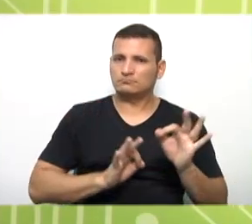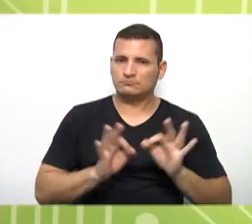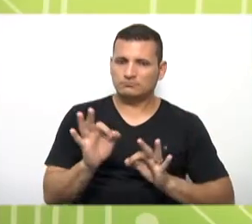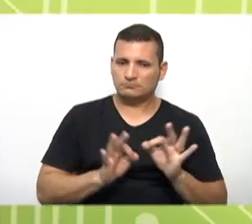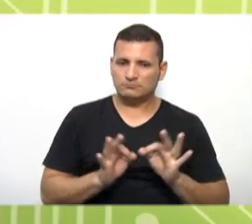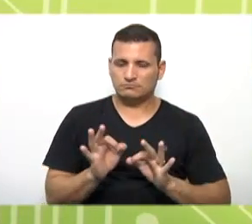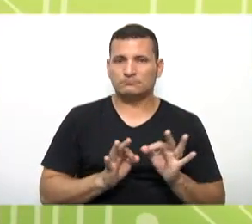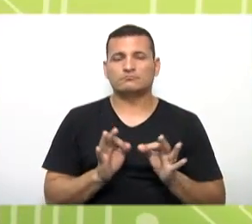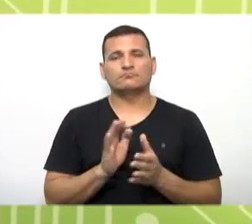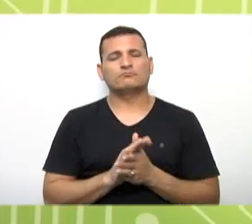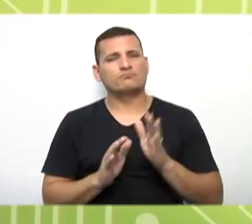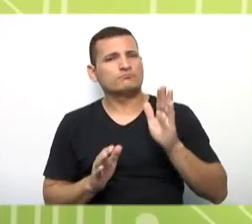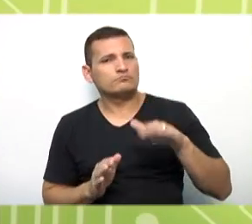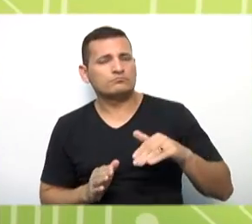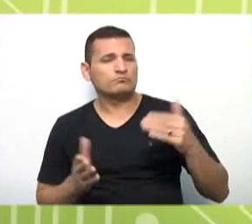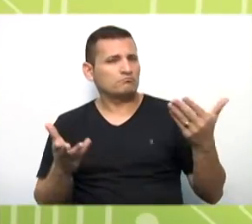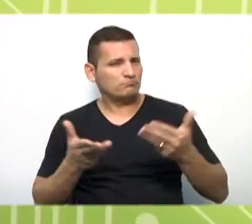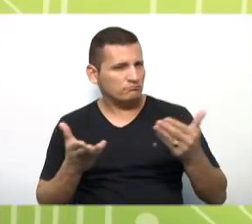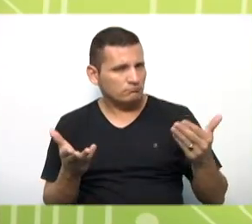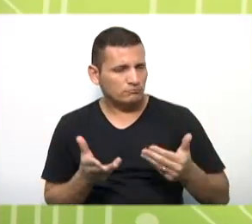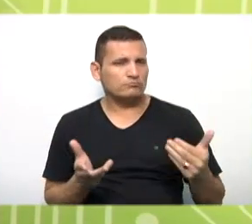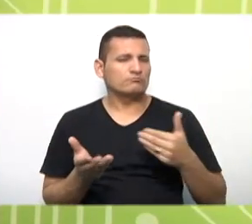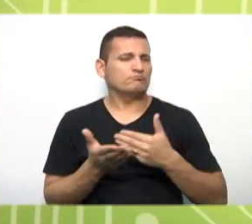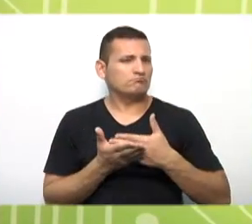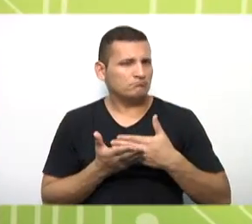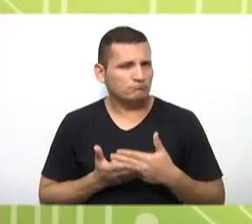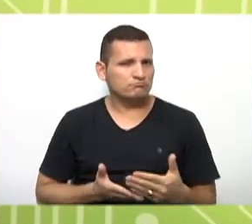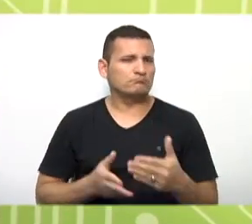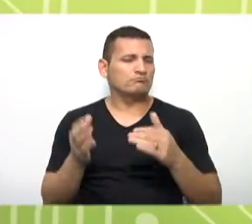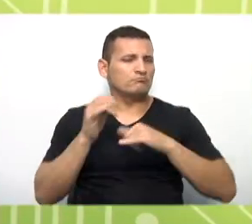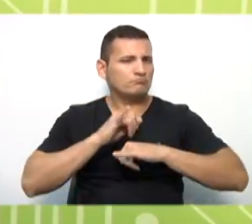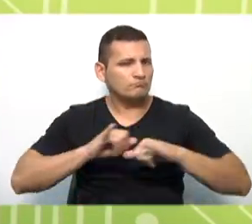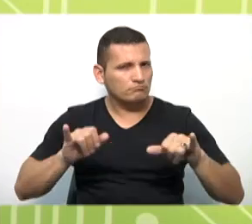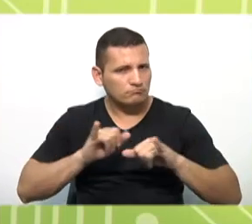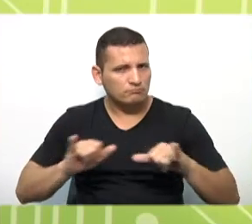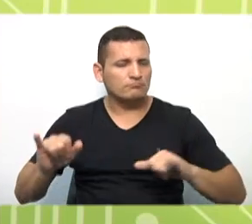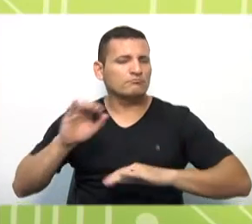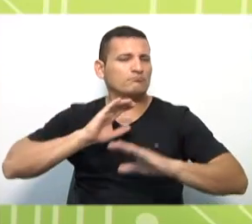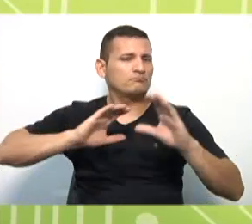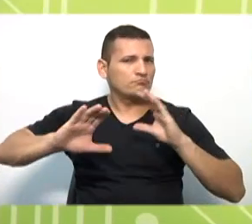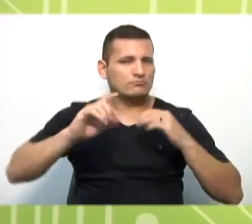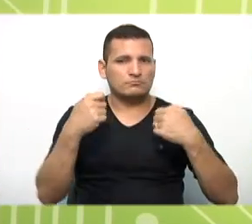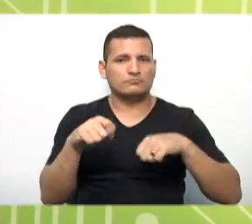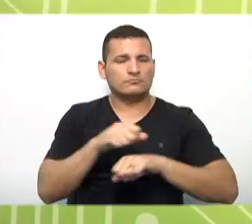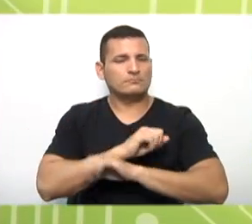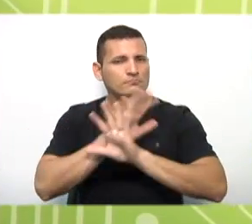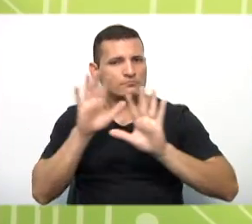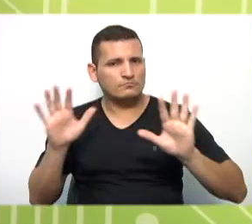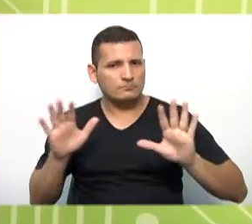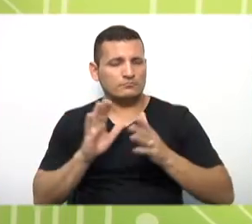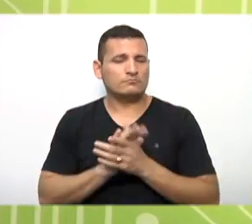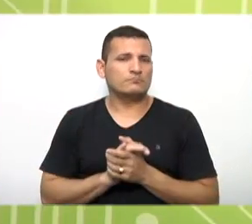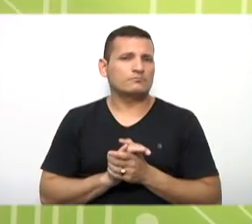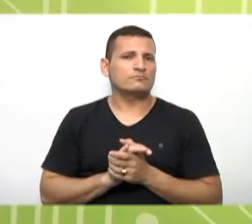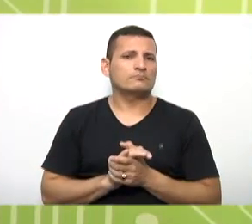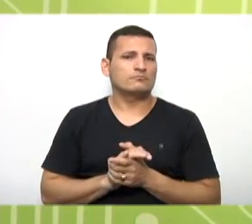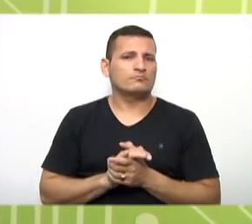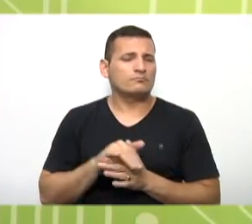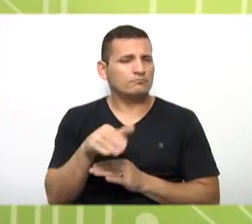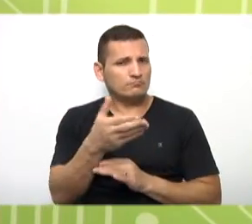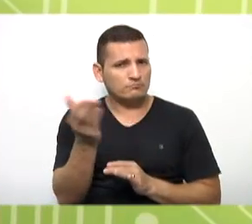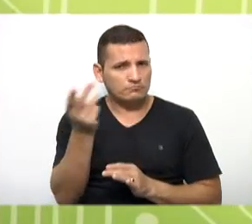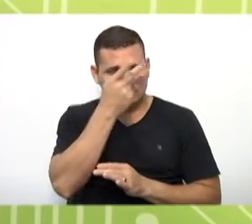Olha, a partir de agora deve ser comunicado, deve ser bem claro esse processo de comunicação, para que as pessoas estejam